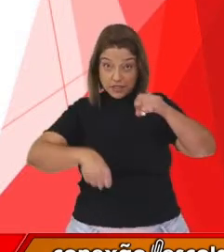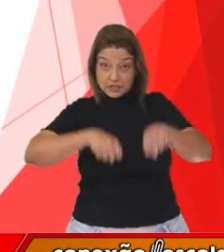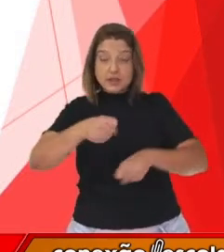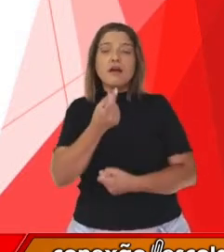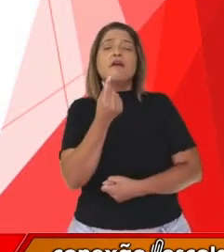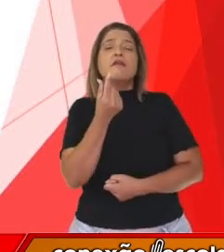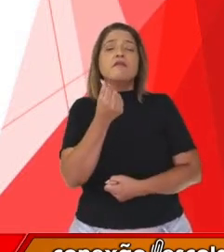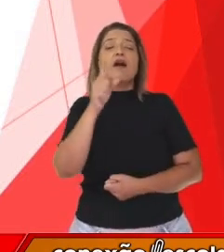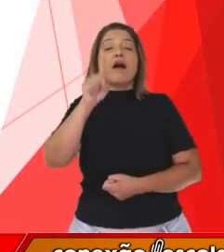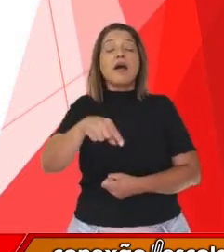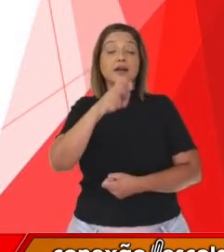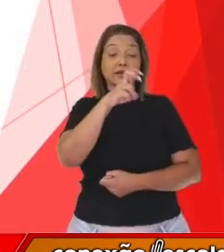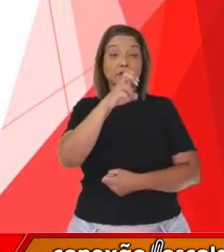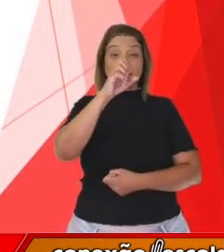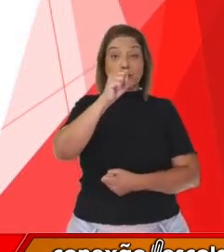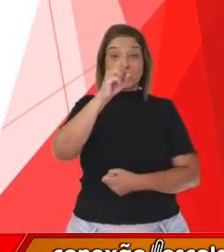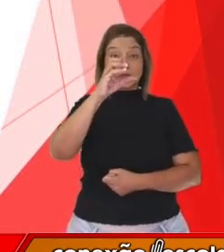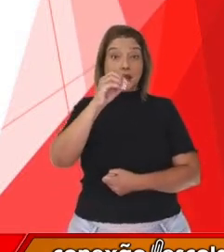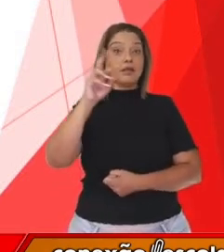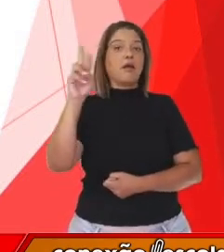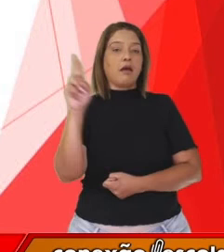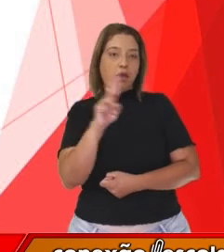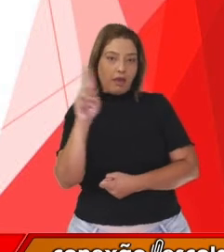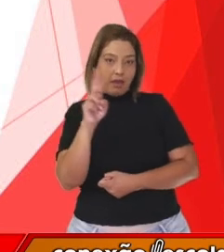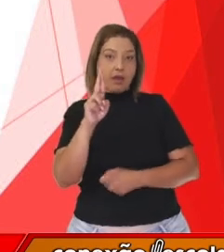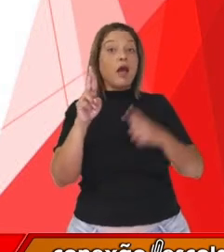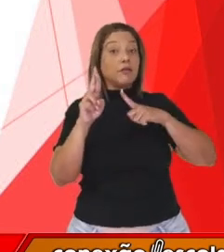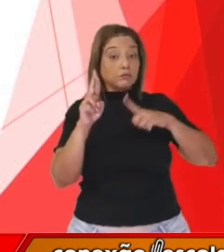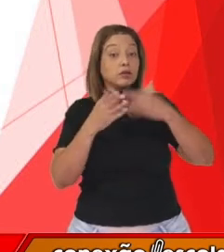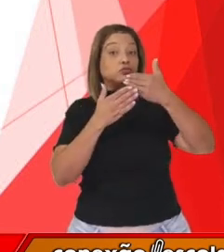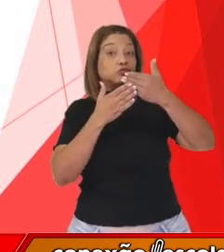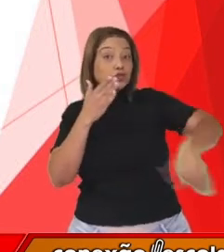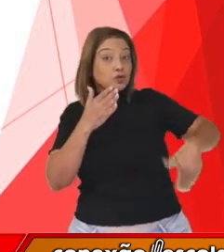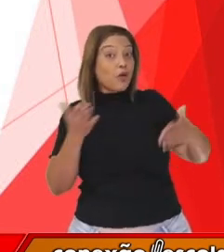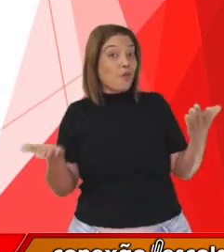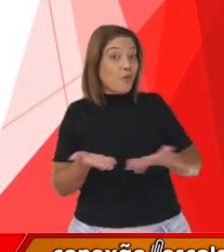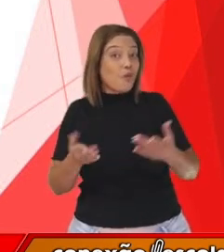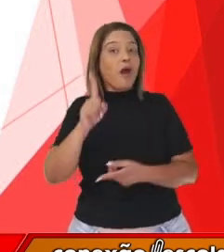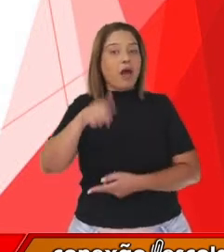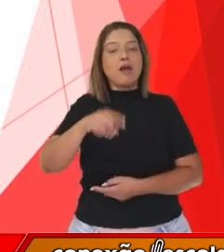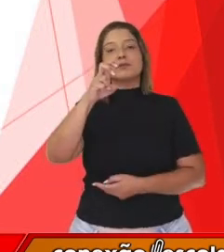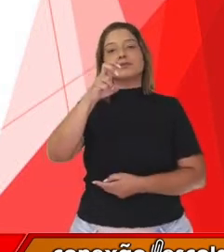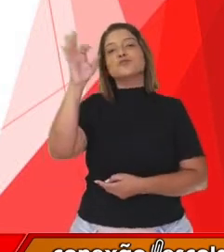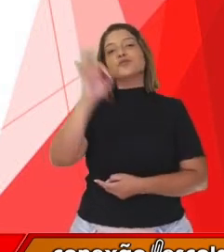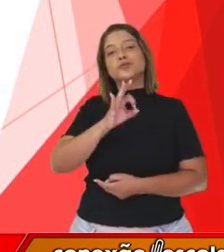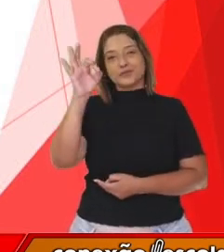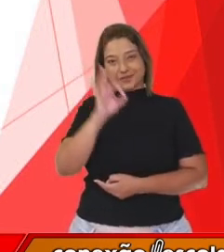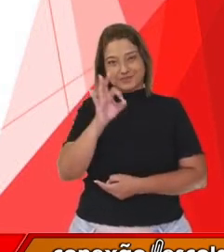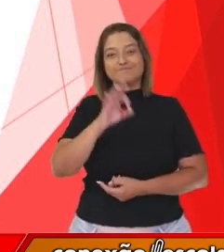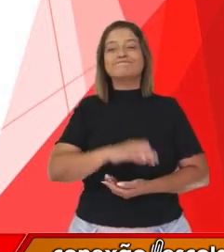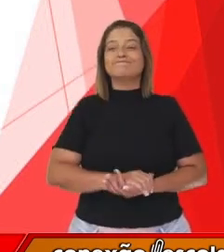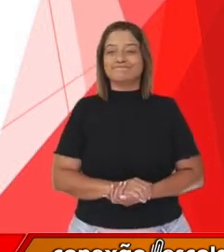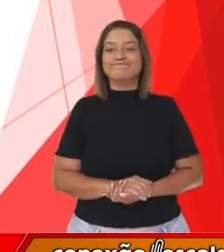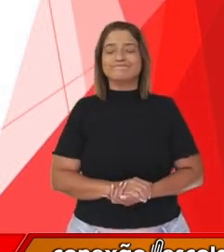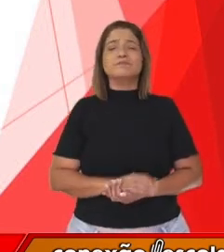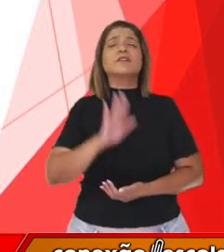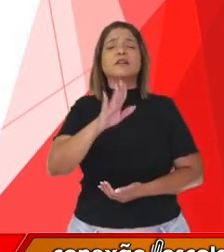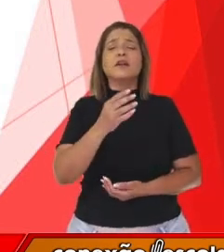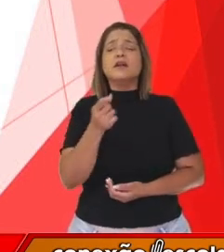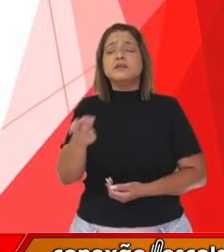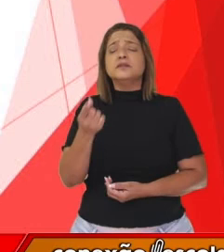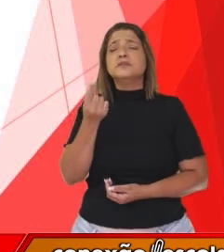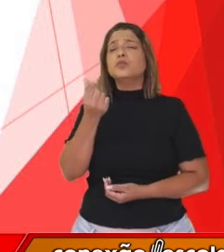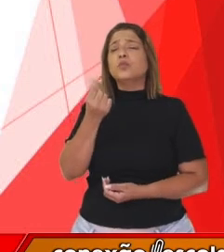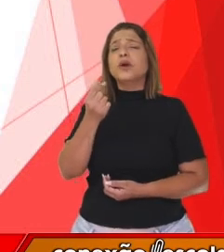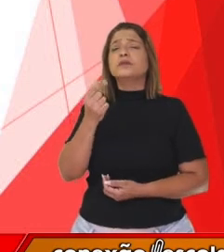R$ 580 com um desconto agora de 5%. Por quanto essa